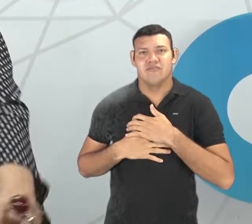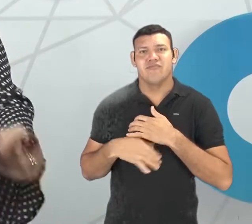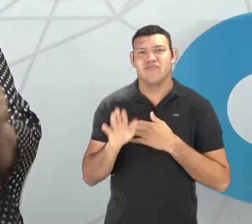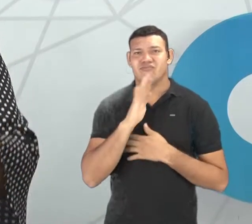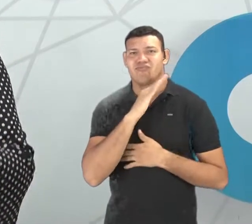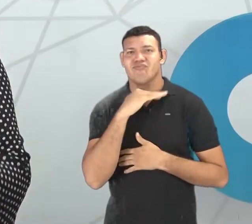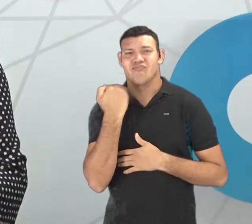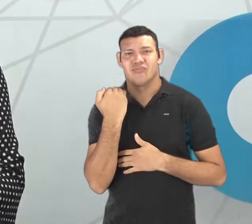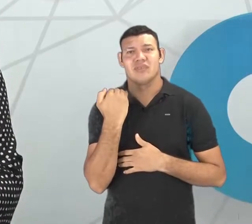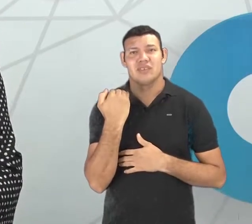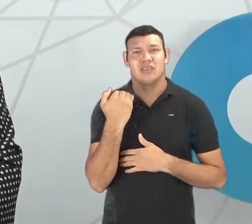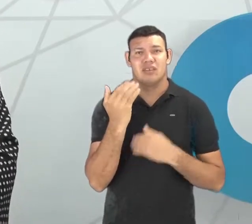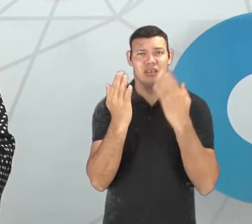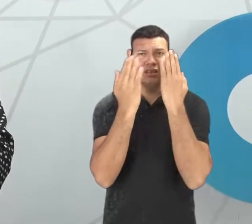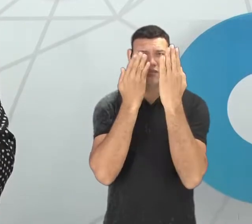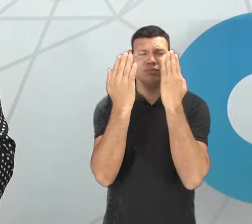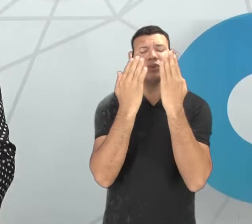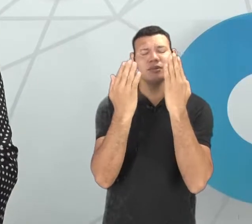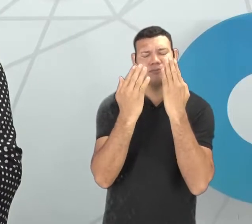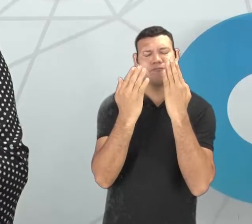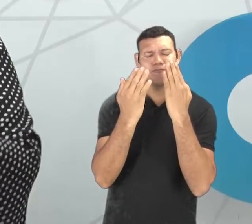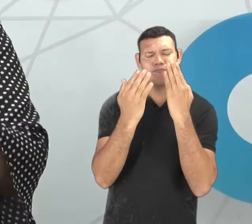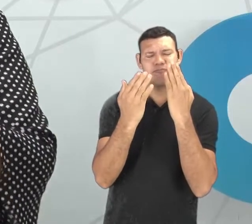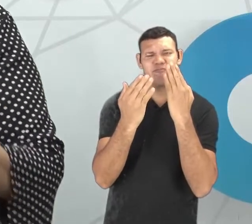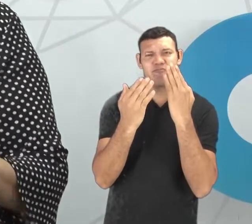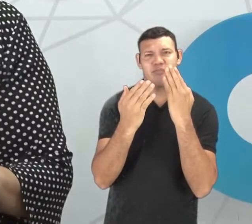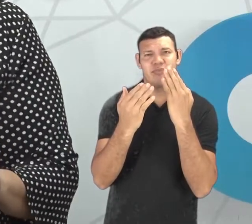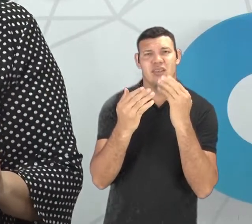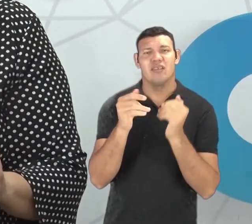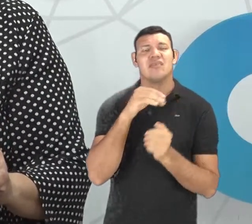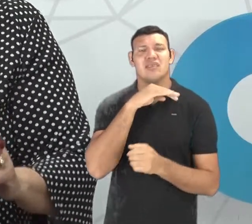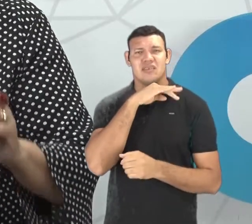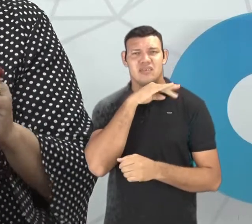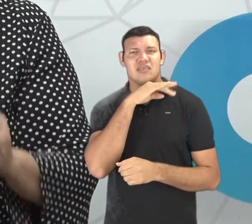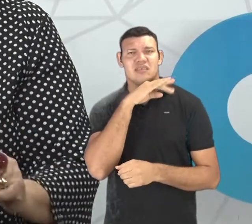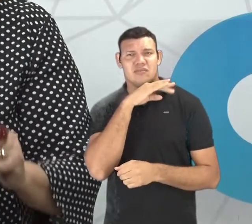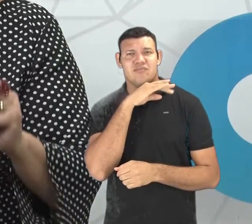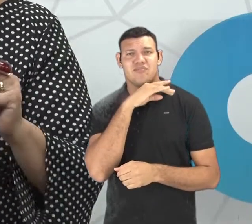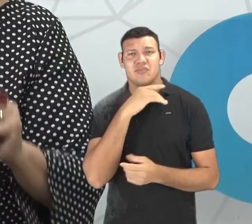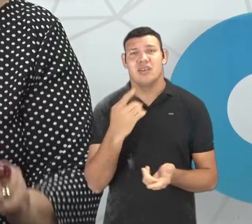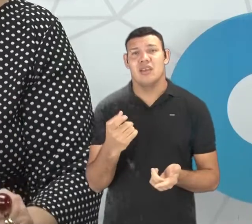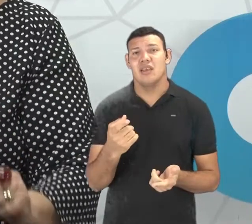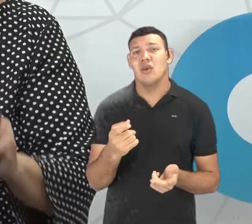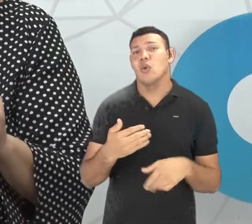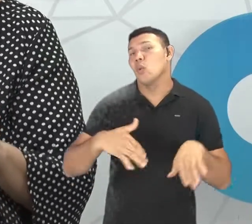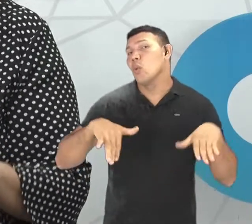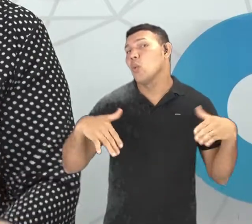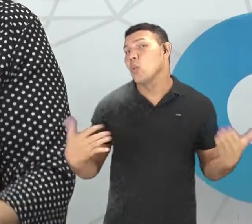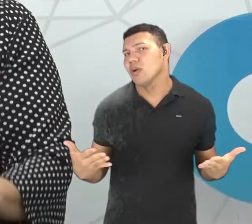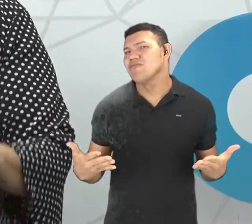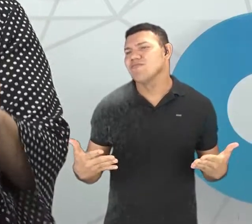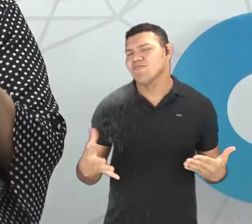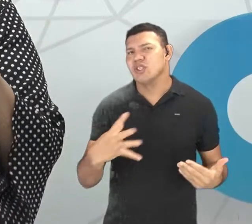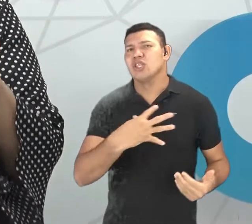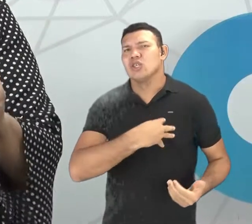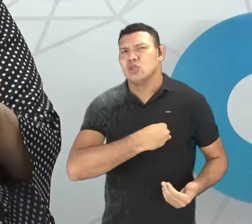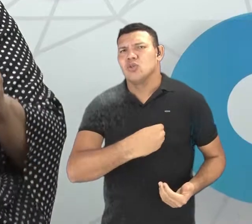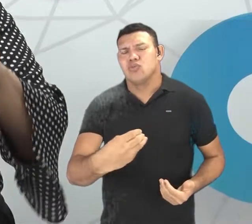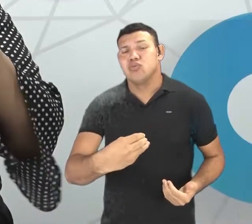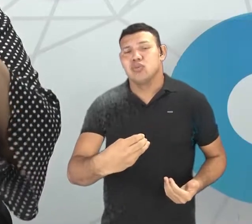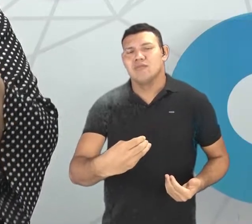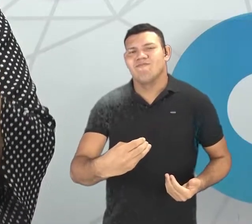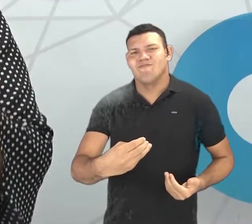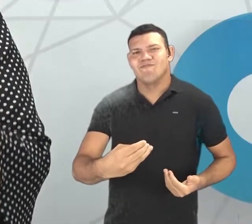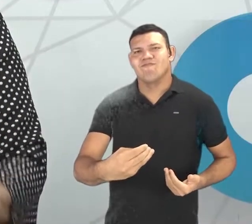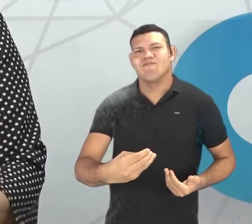morte física, mas a morte psicológica. E a maior morte que eu considero é aquela que os filhos são envolvidos